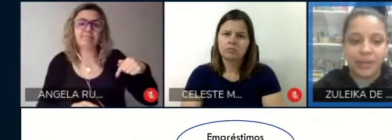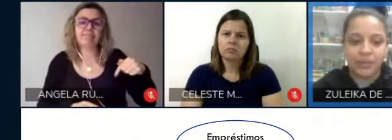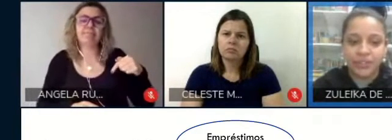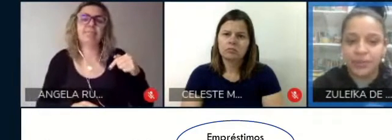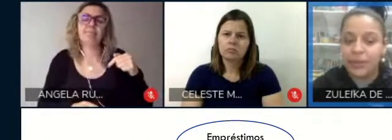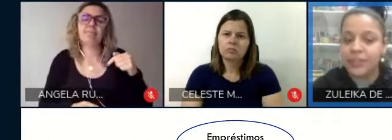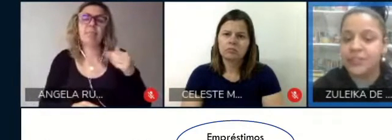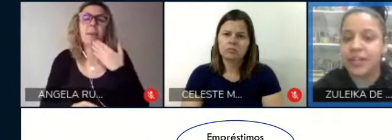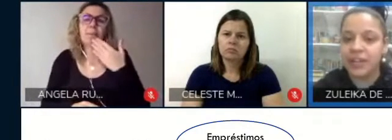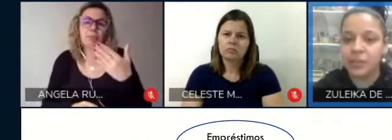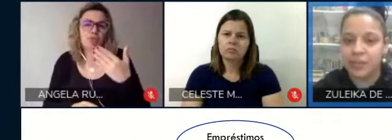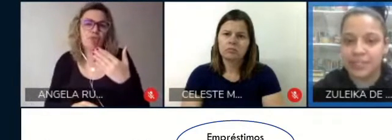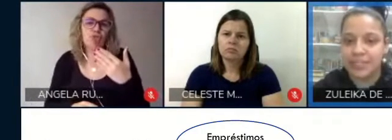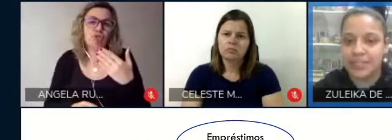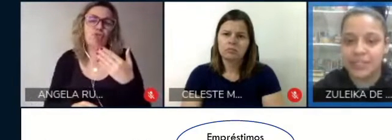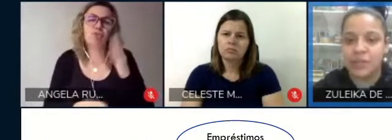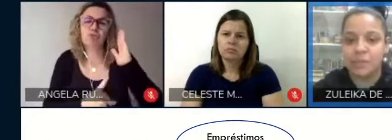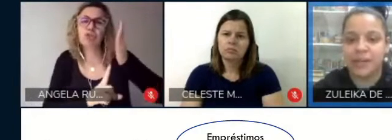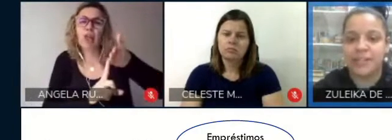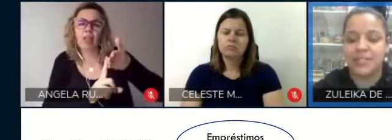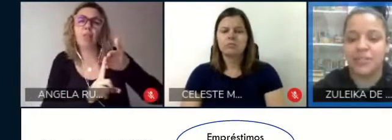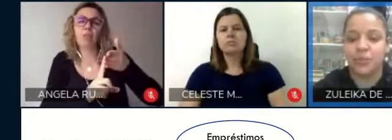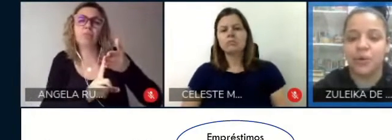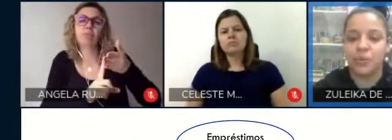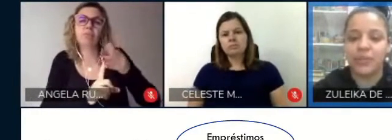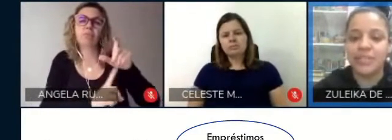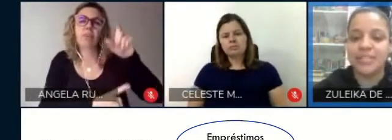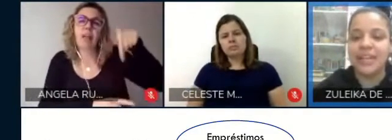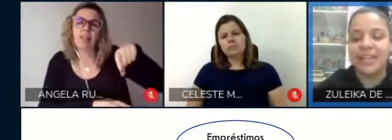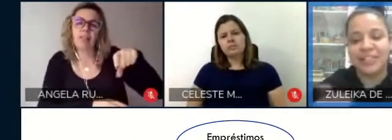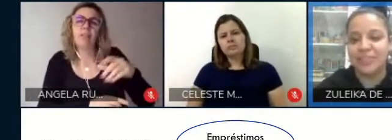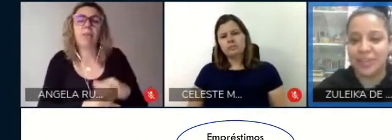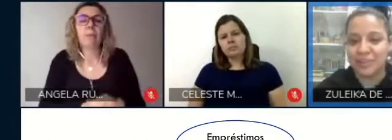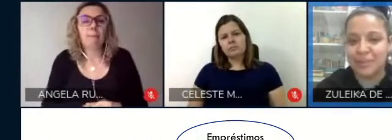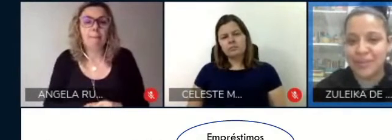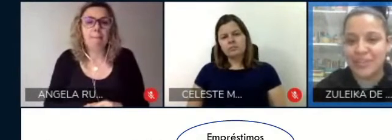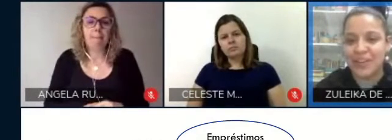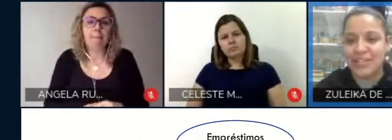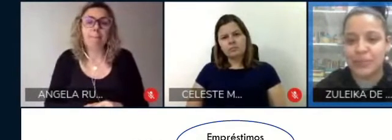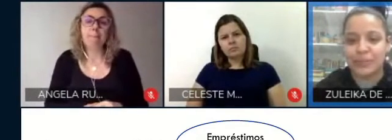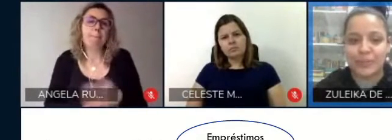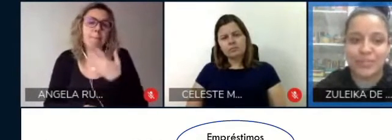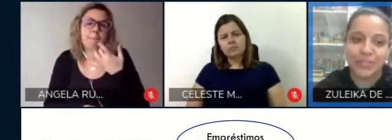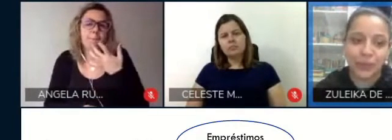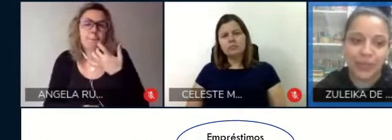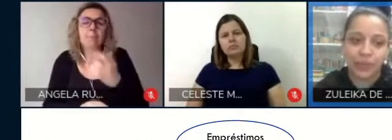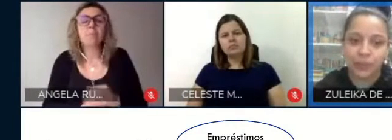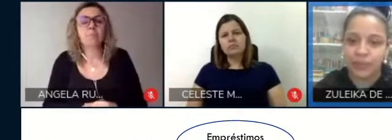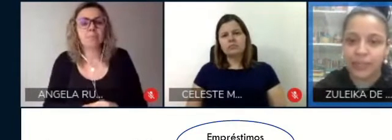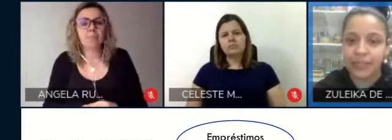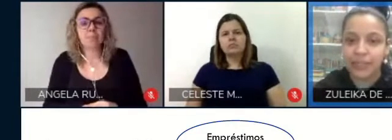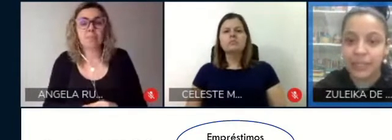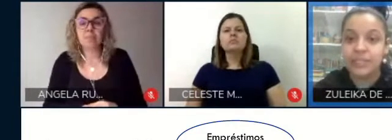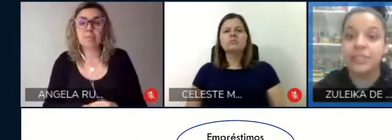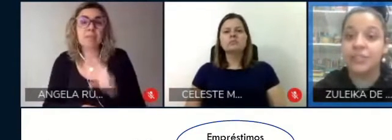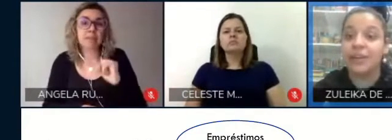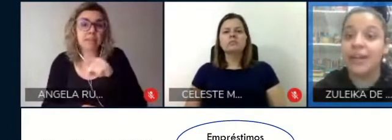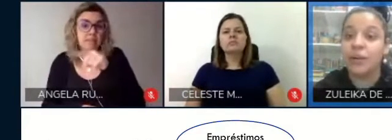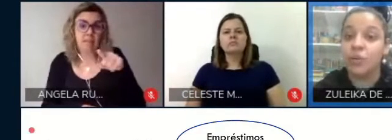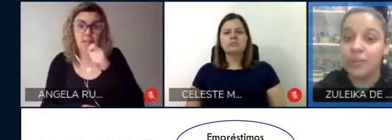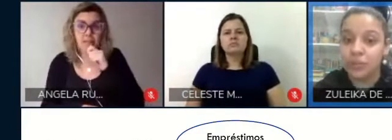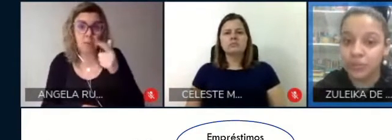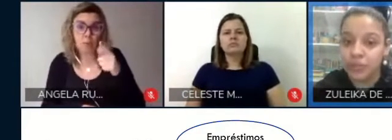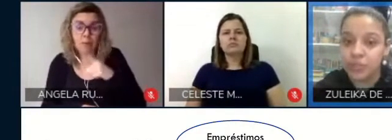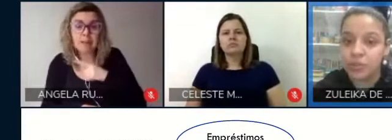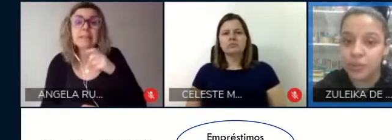o link direto para esse Tua URGS, então fica bem mais fácil, né? Não sei se alguém não tem.